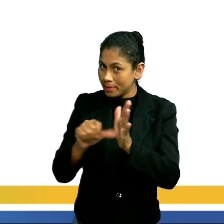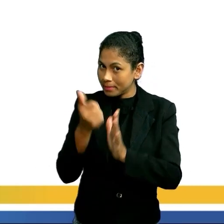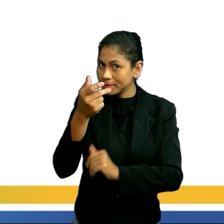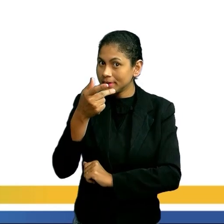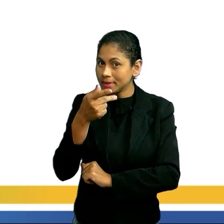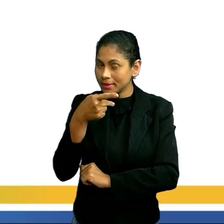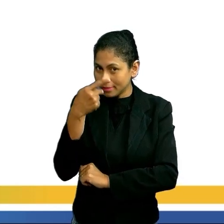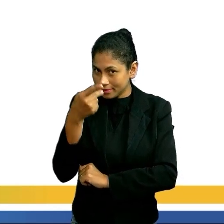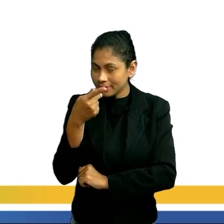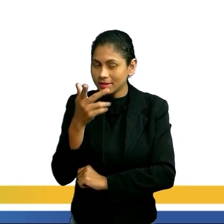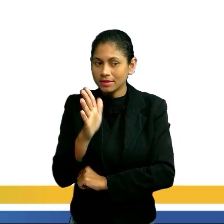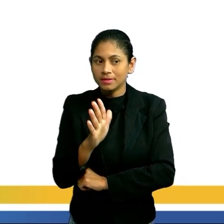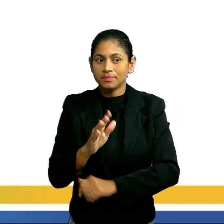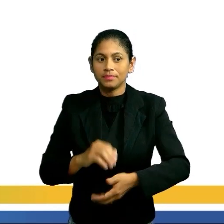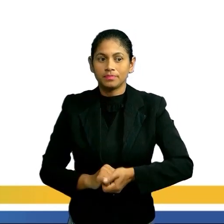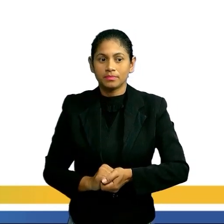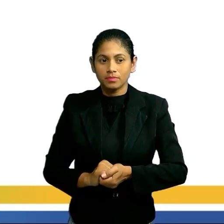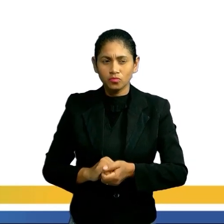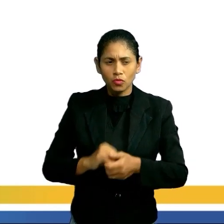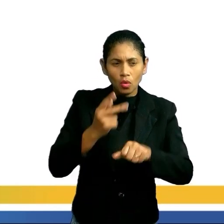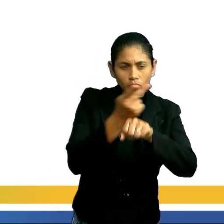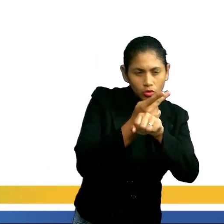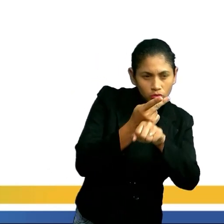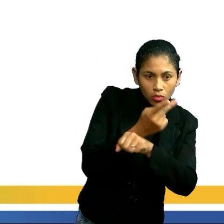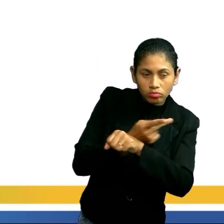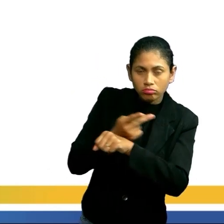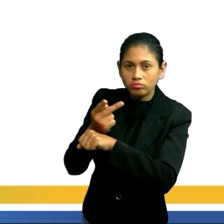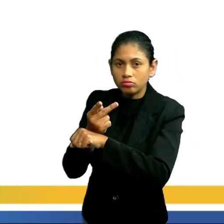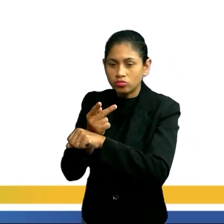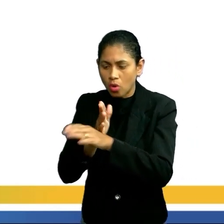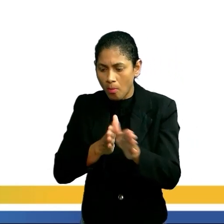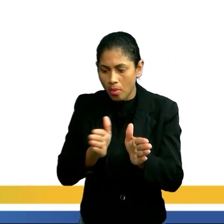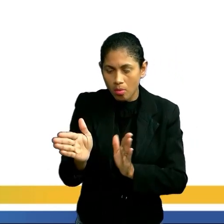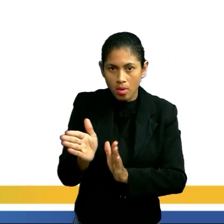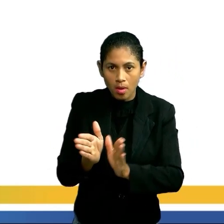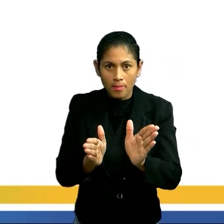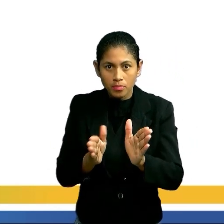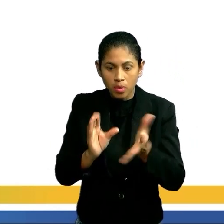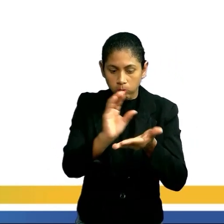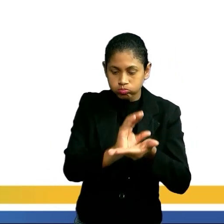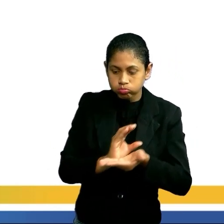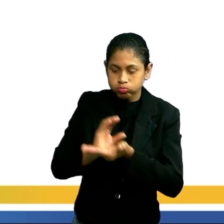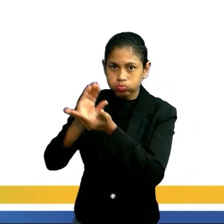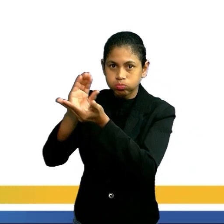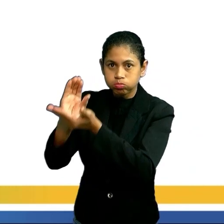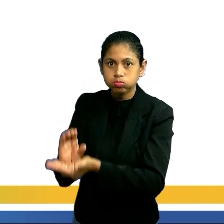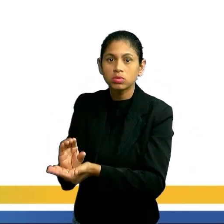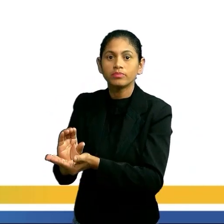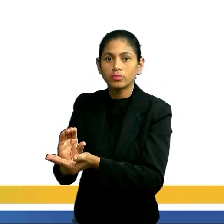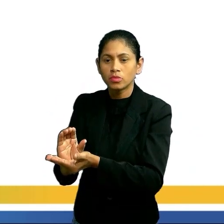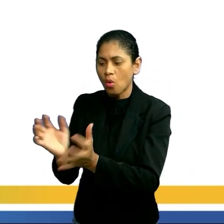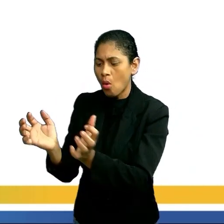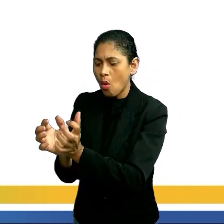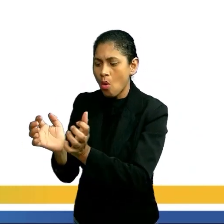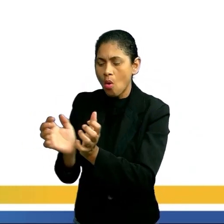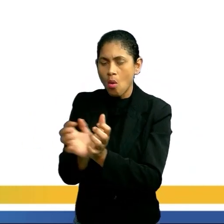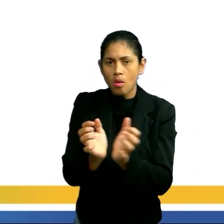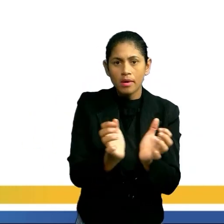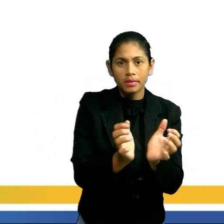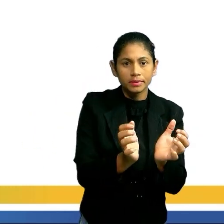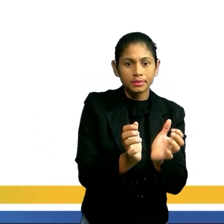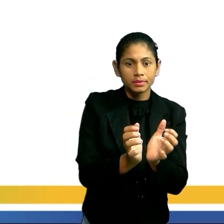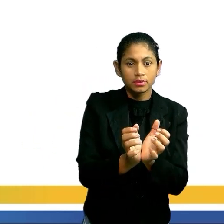presidente, buscou direcionar os gastos públicos em investimentos nos setores considerados